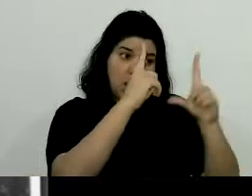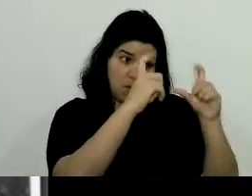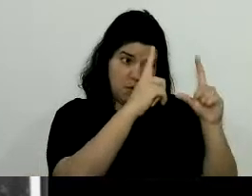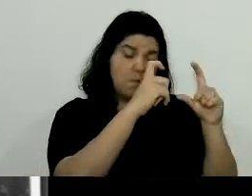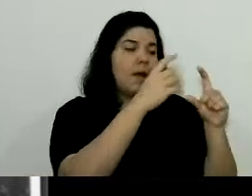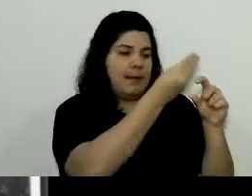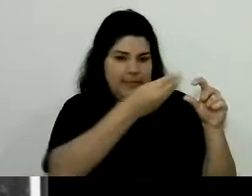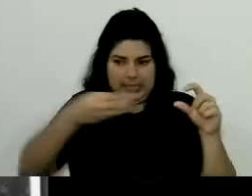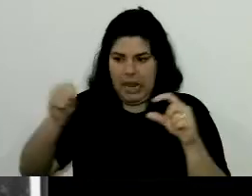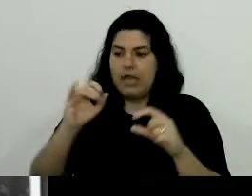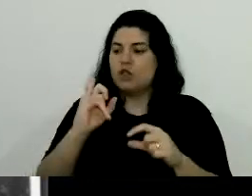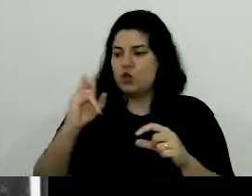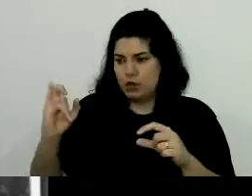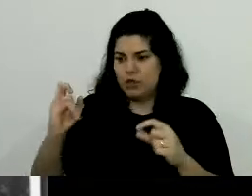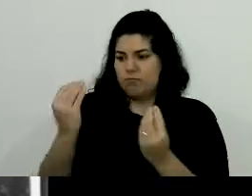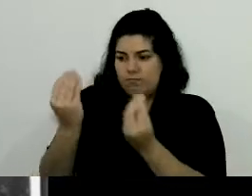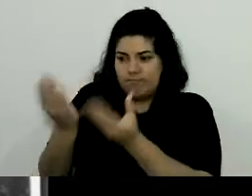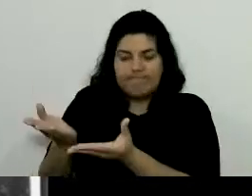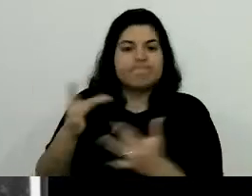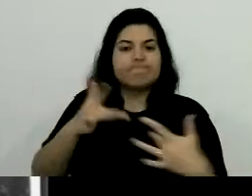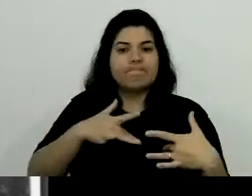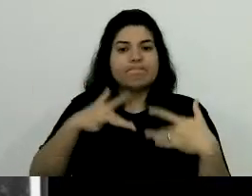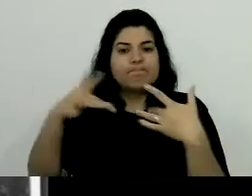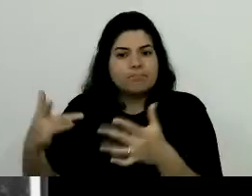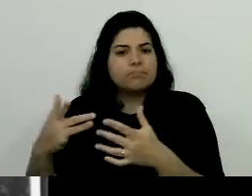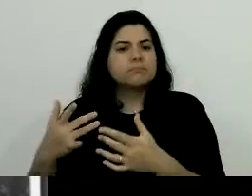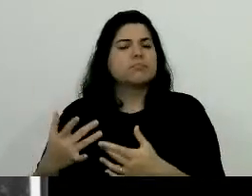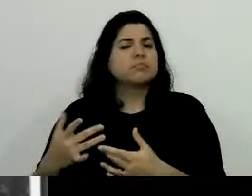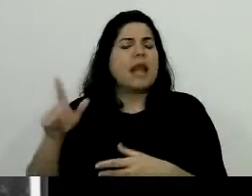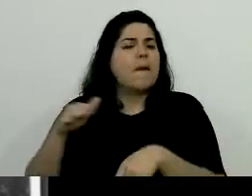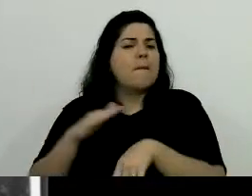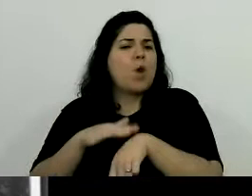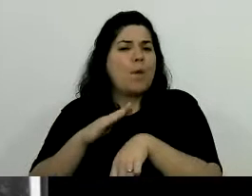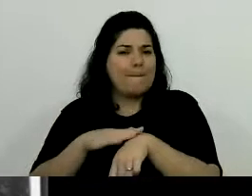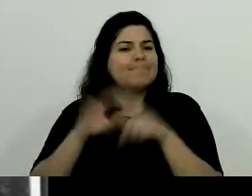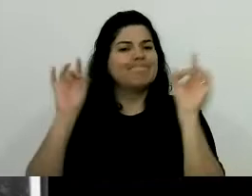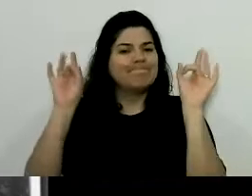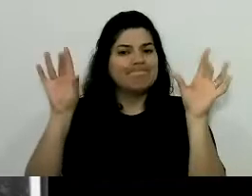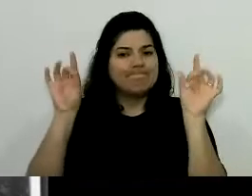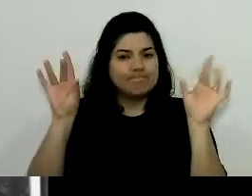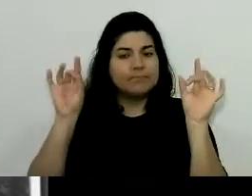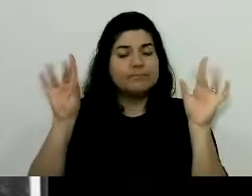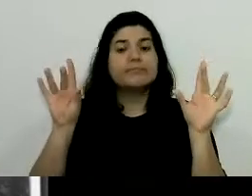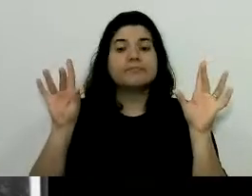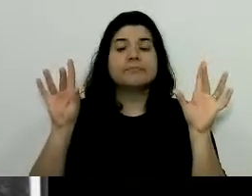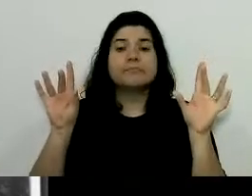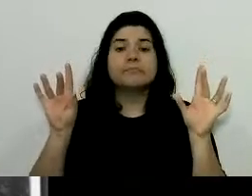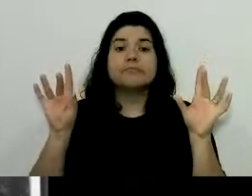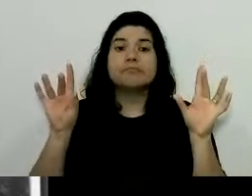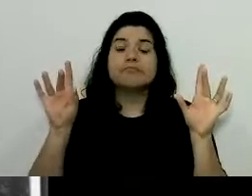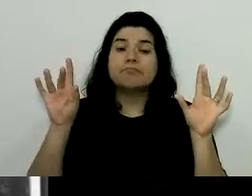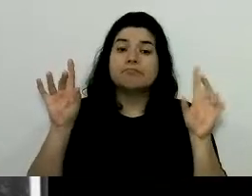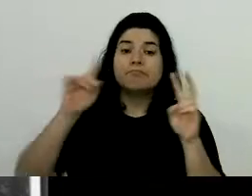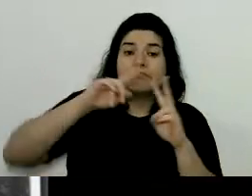instituição. Esse momento é importante porque é o momento, eu diria, único e privilegiado, onde essas duas dimensões se